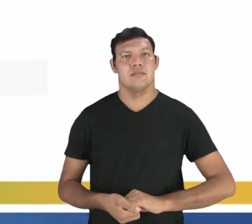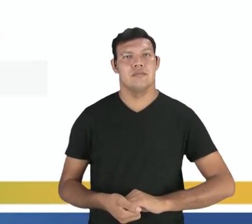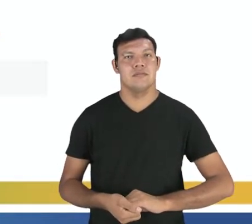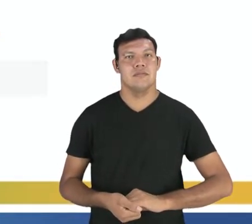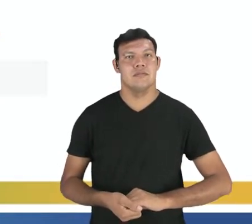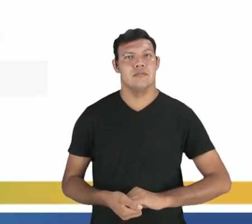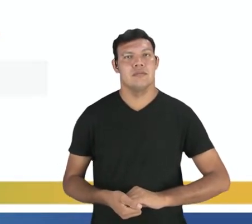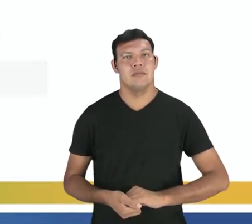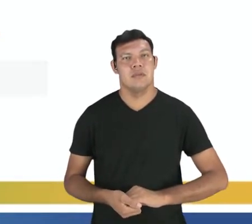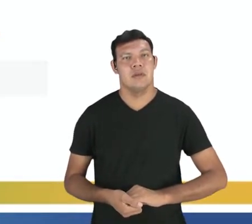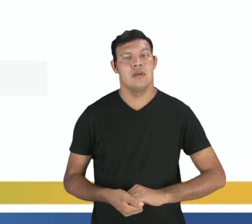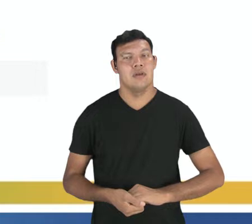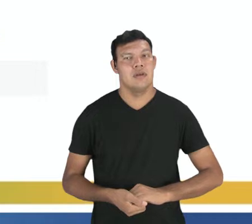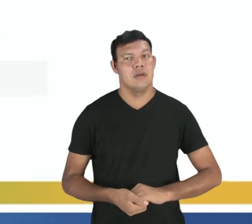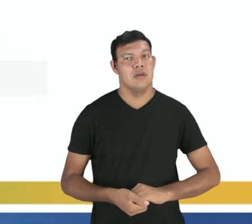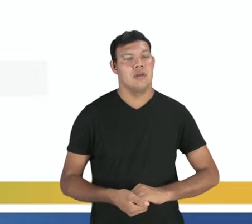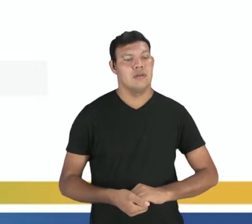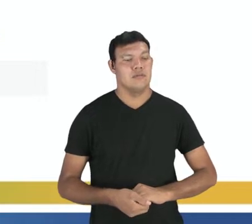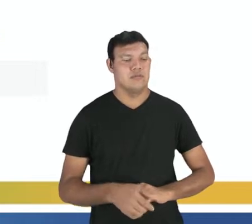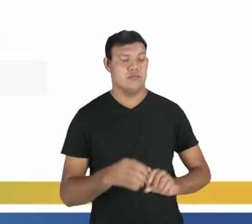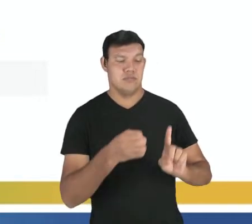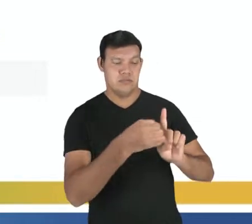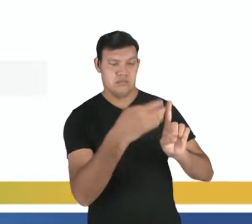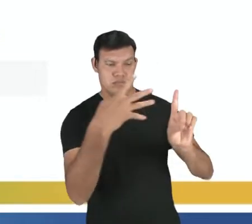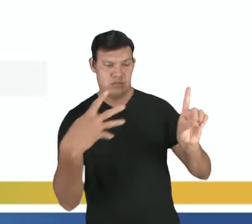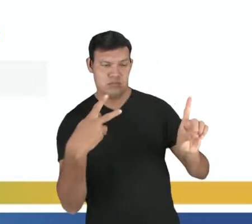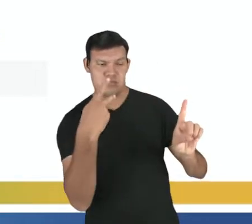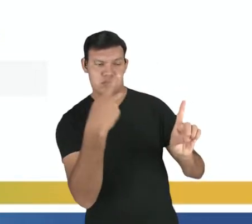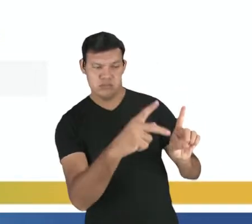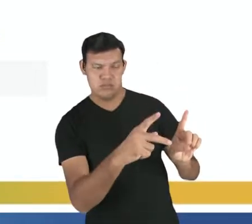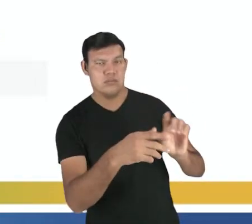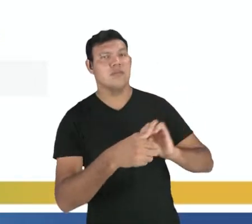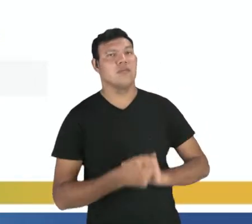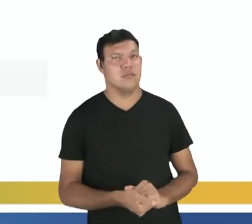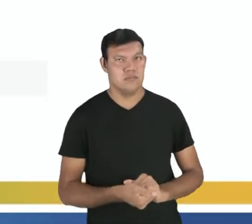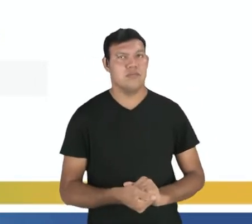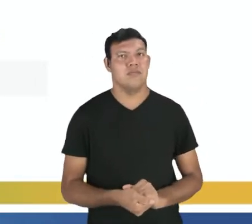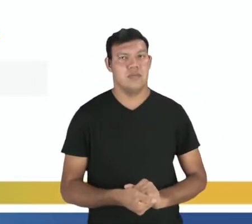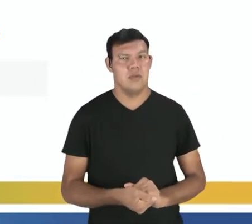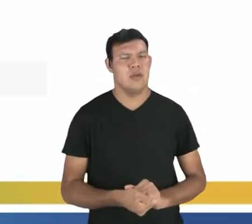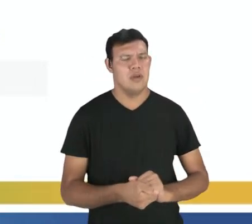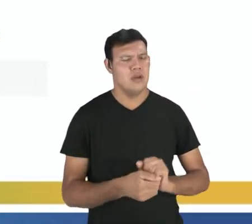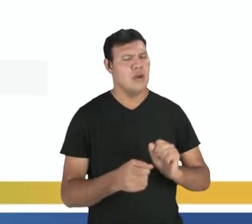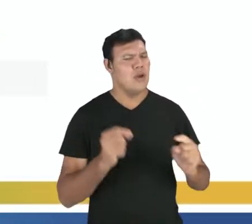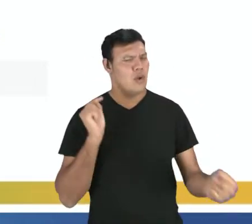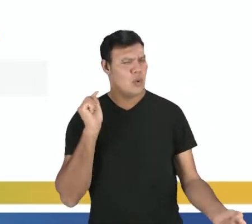as mud. Seu argumento era tão claro quanto lama.